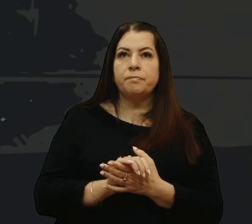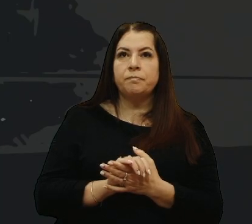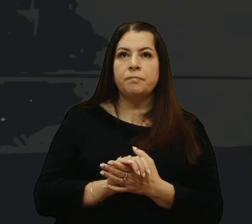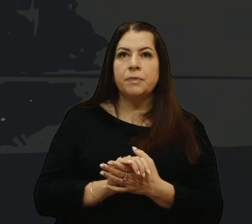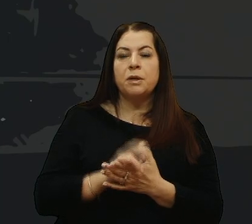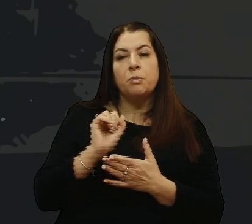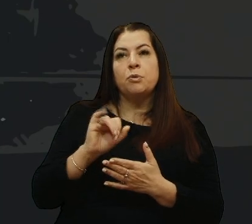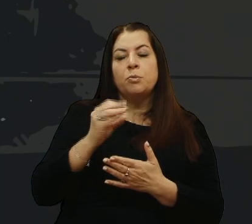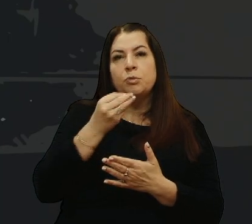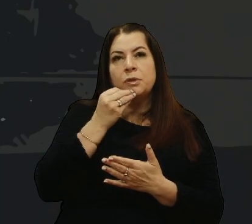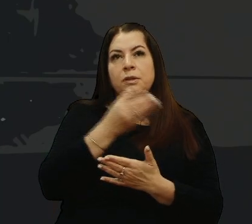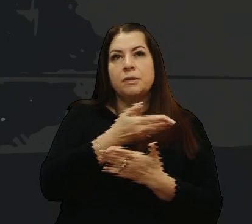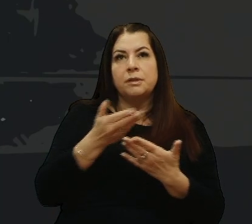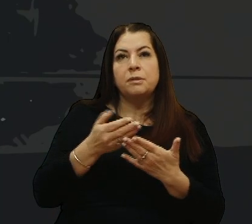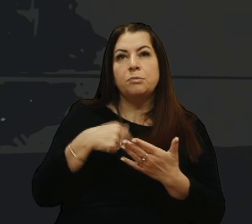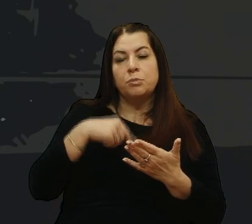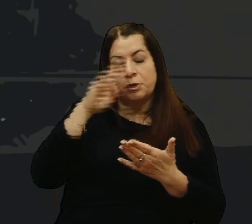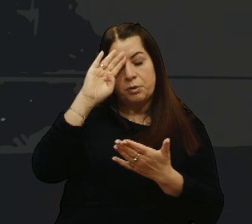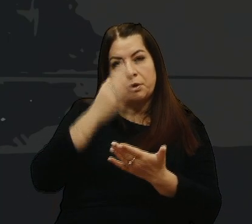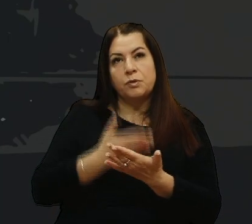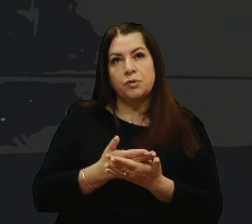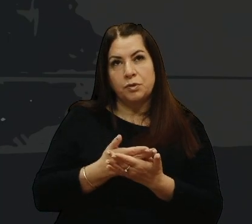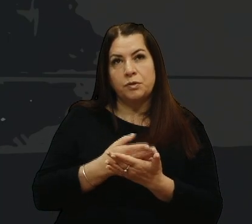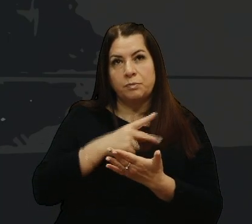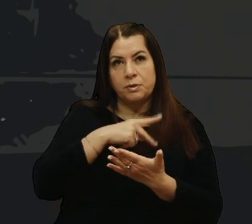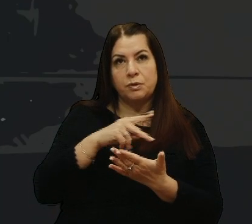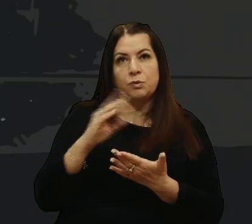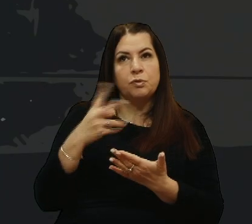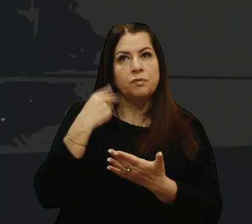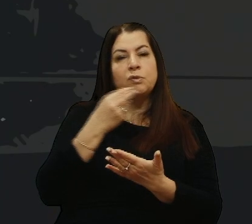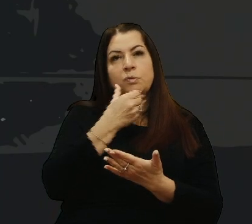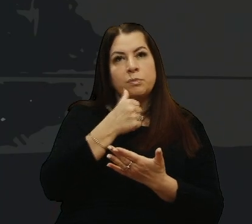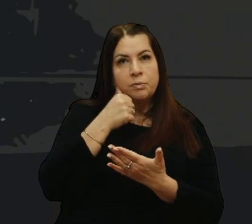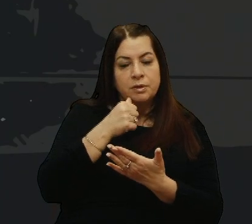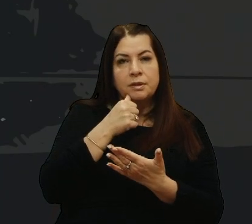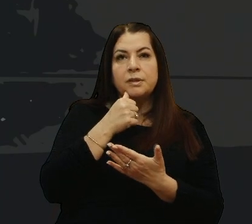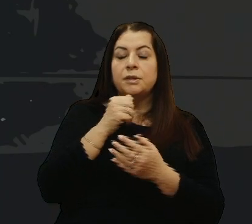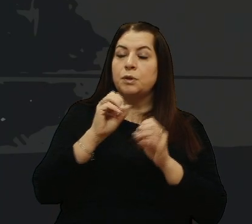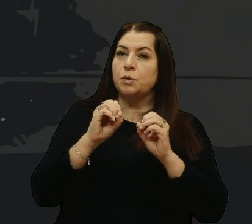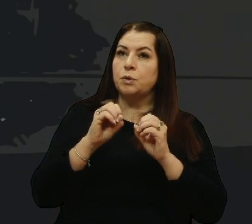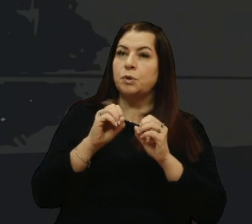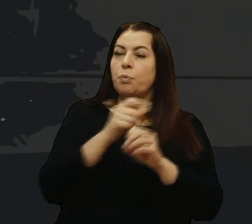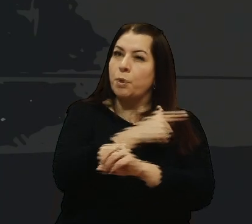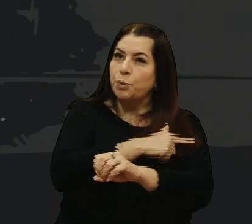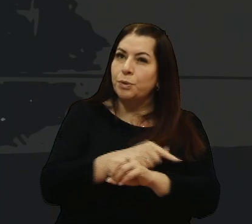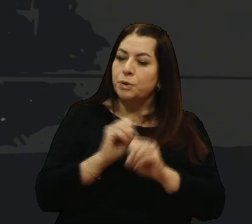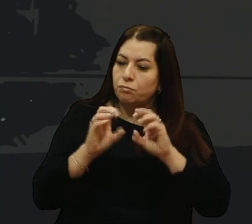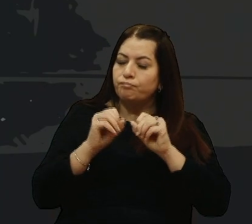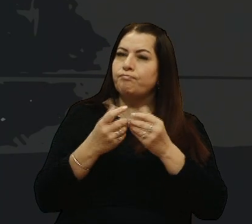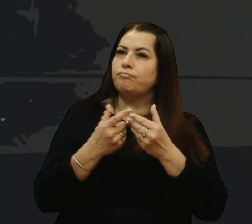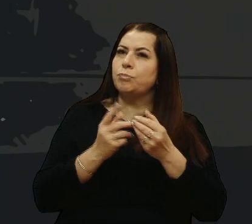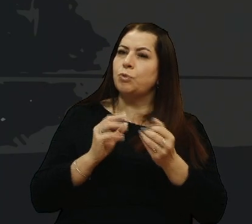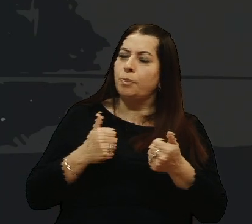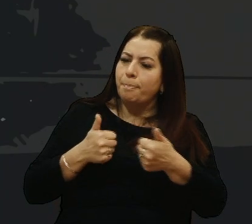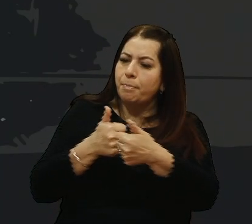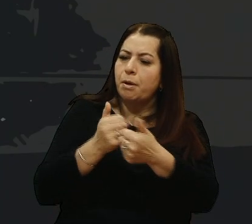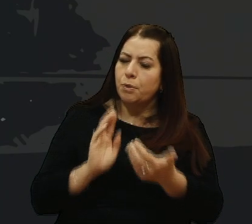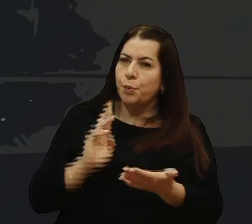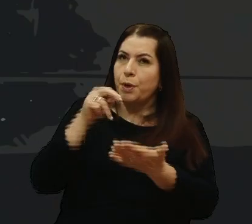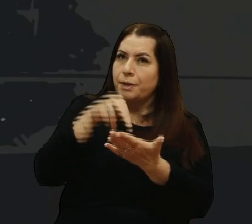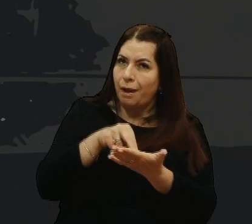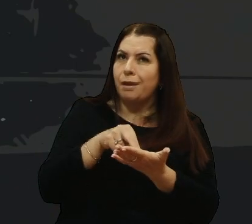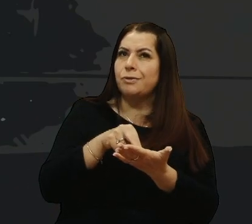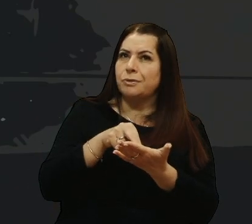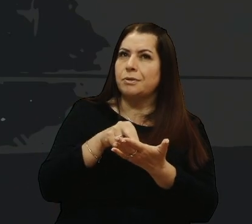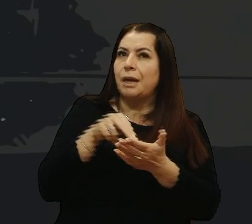poder oportunizar, porque eu acredito, senhor presidente, senhoras e senhores vereadores, que a educação, quando a gente aproxima realidades, a